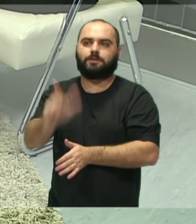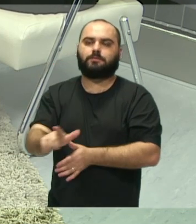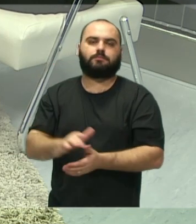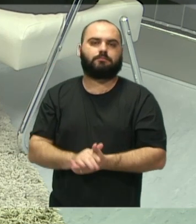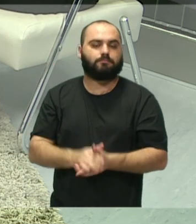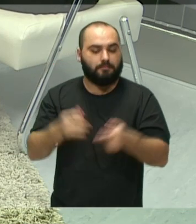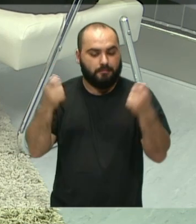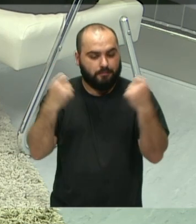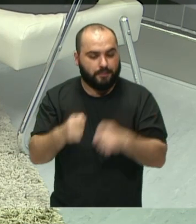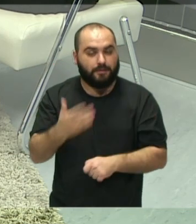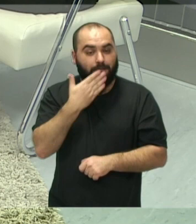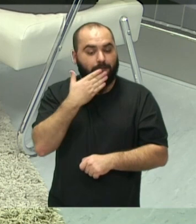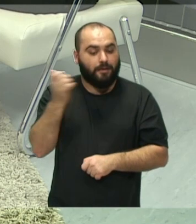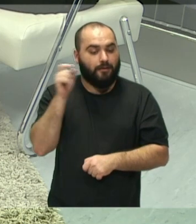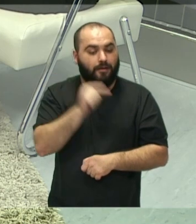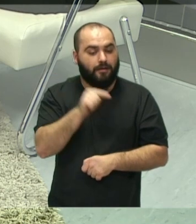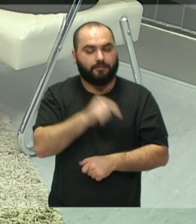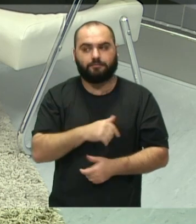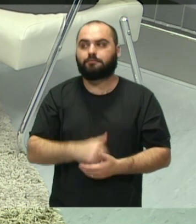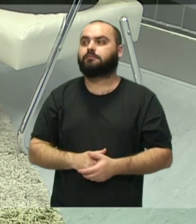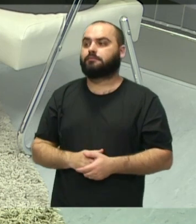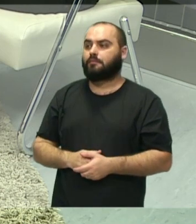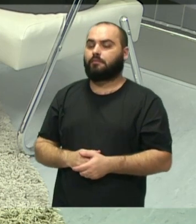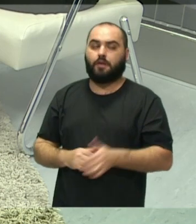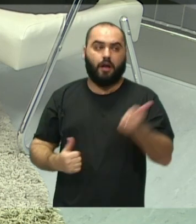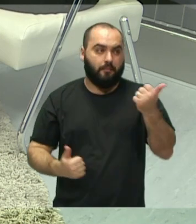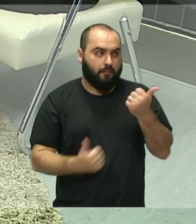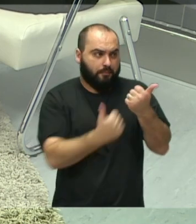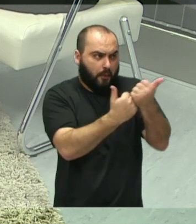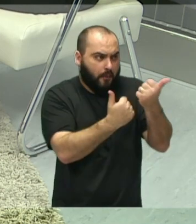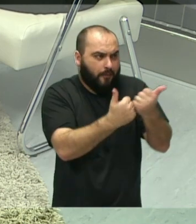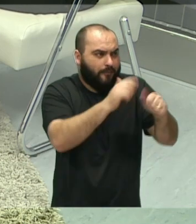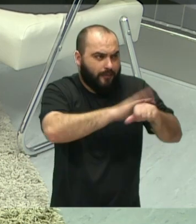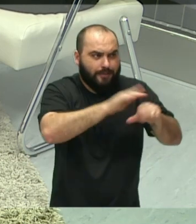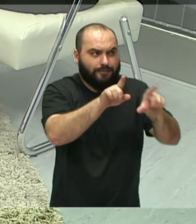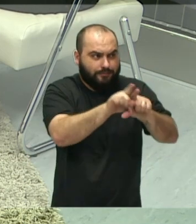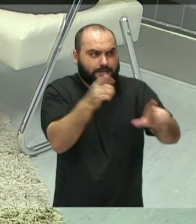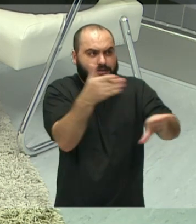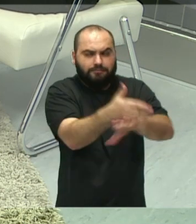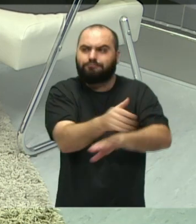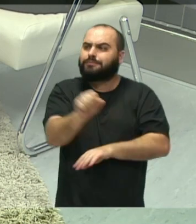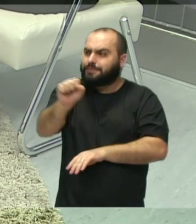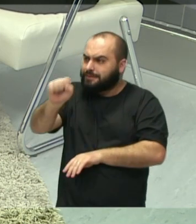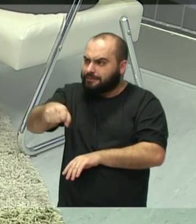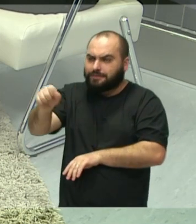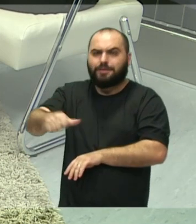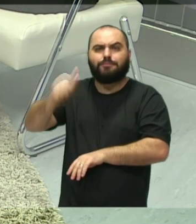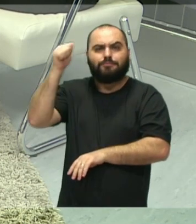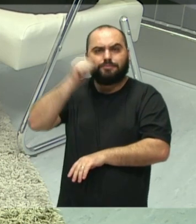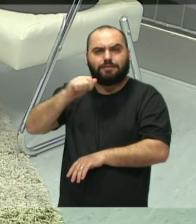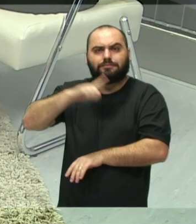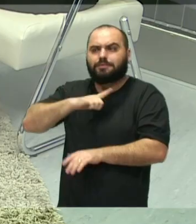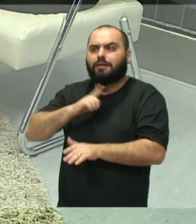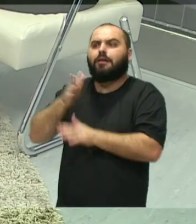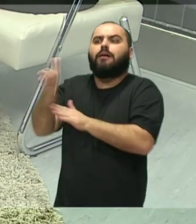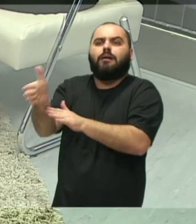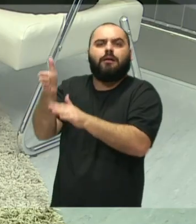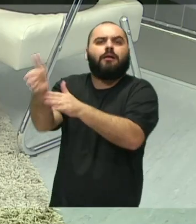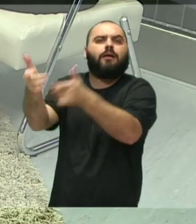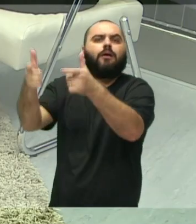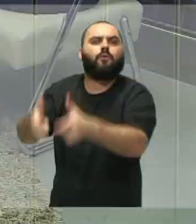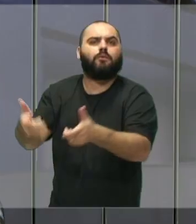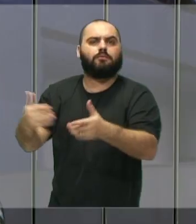pública. Otimizar a rede de apoio e também o acesso à rede. E para essa mulher ter para onde ir. É desesperador. Bem, fica até aqui a